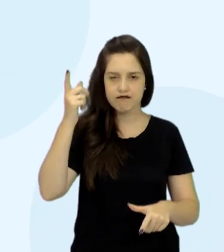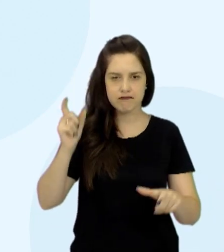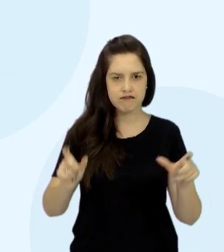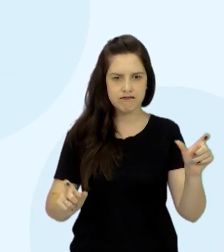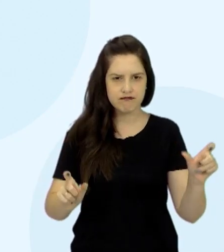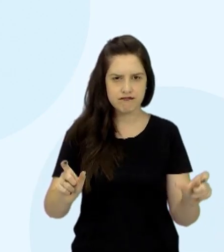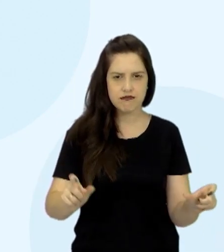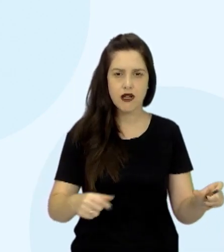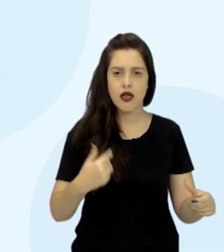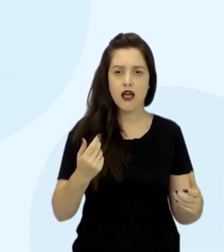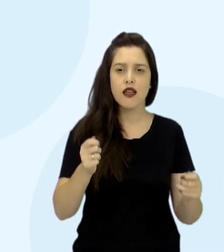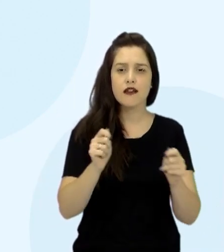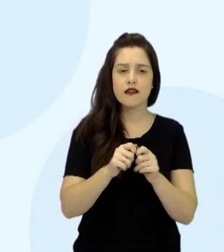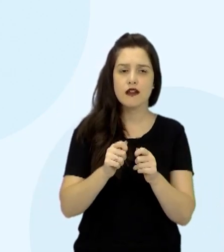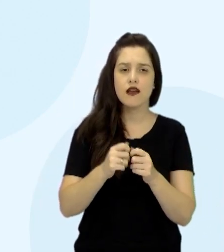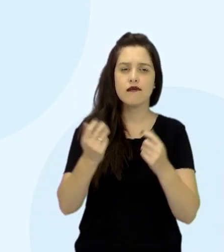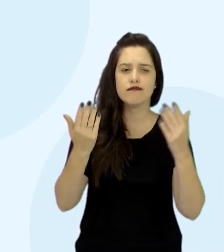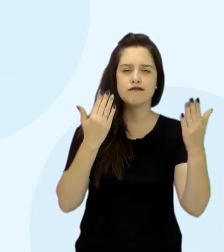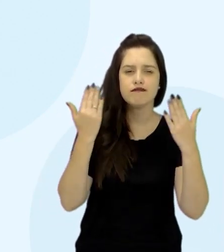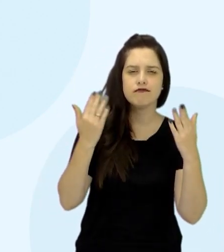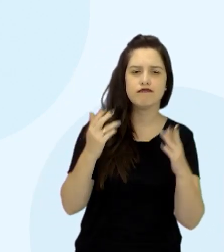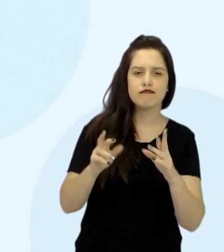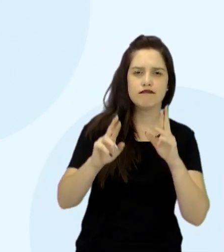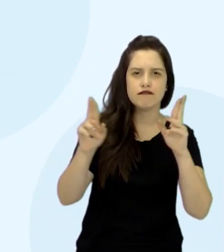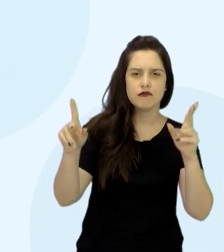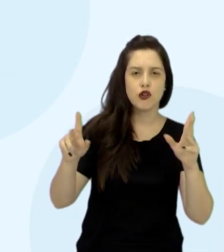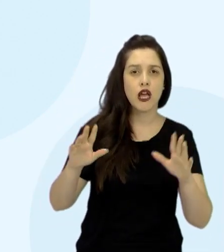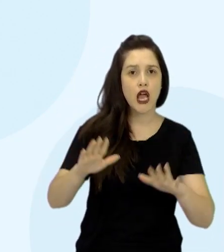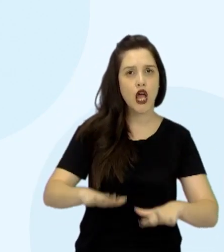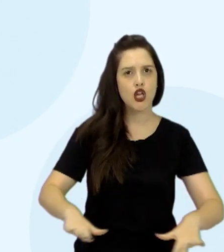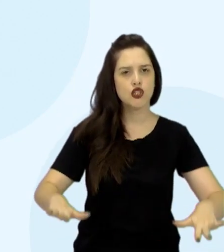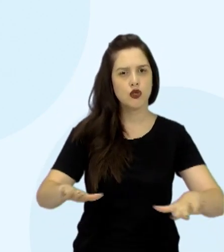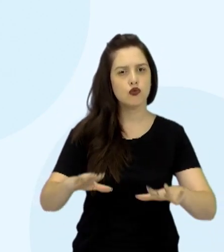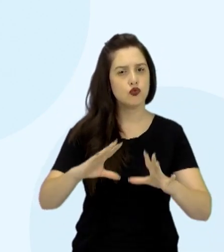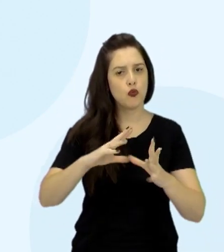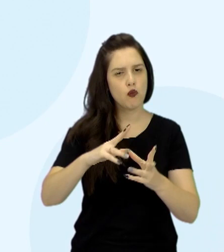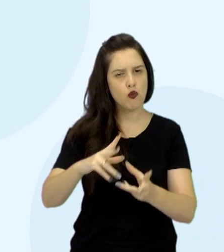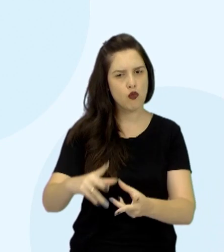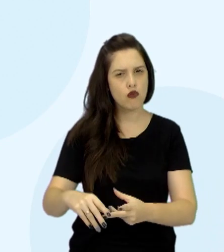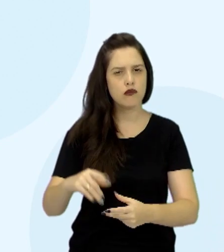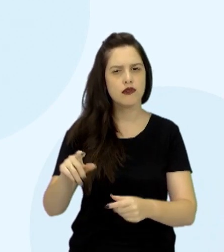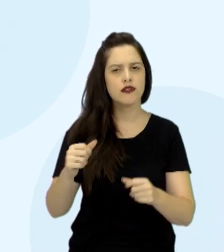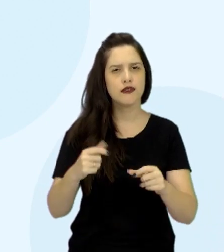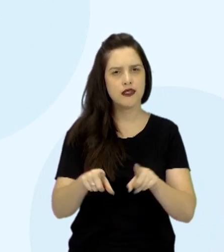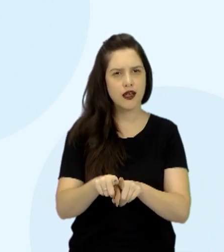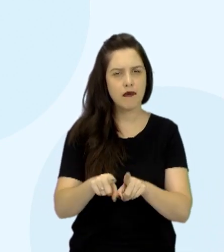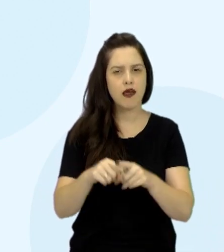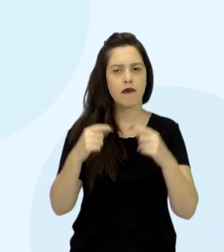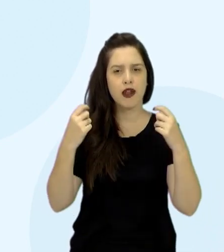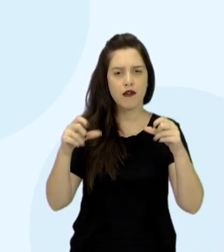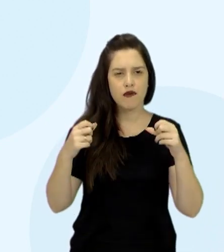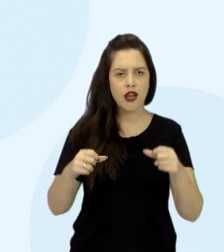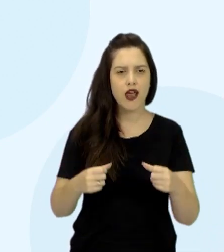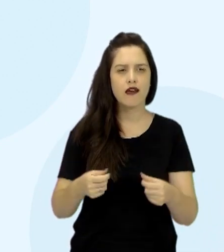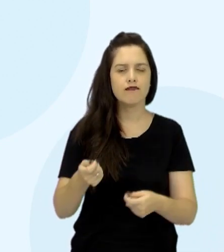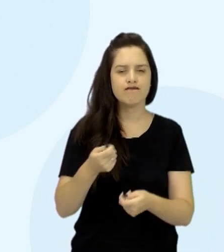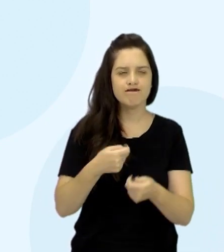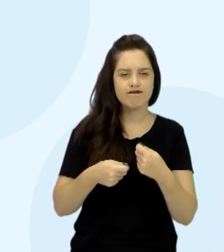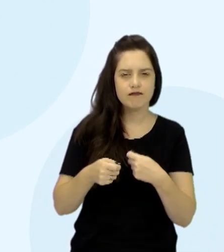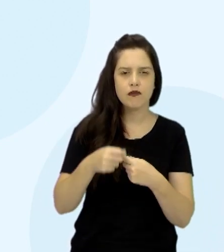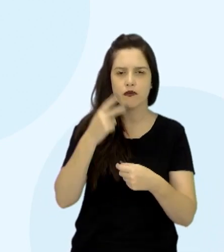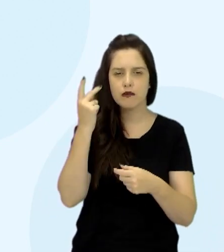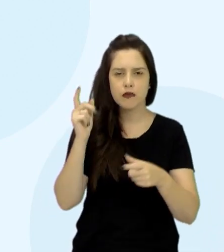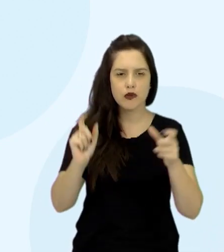permite que sejam feitas comparações entre diferentes regiões do mundo. Serve para avaliar a distribuição da